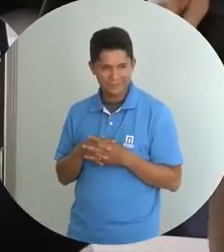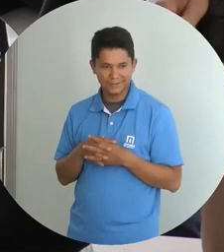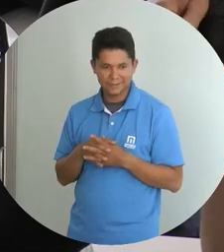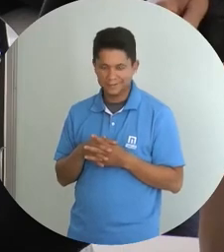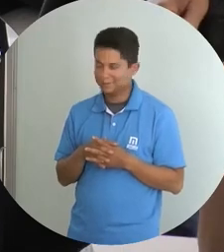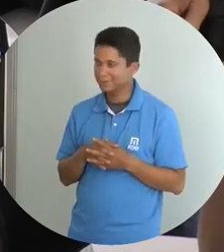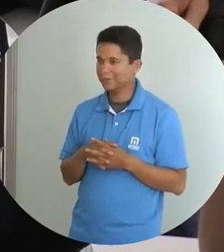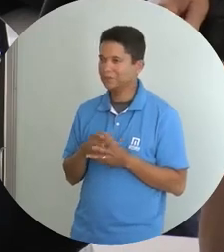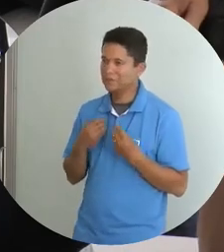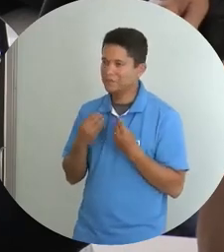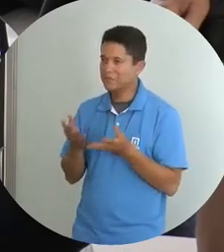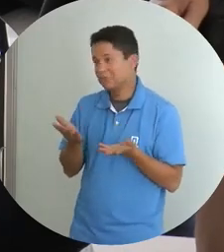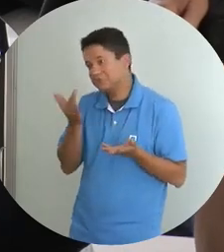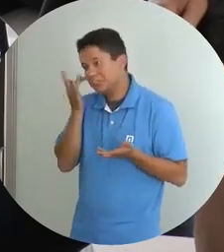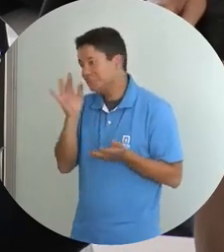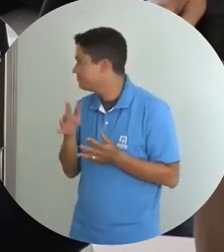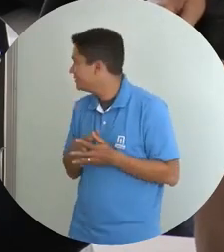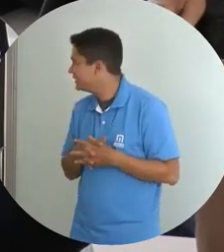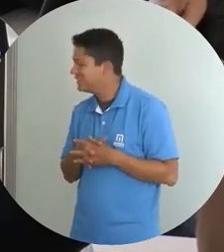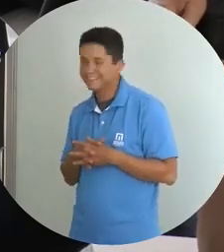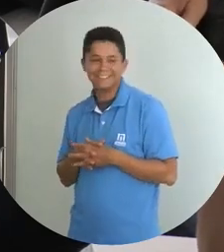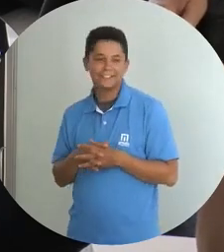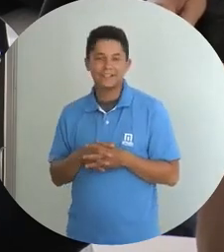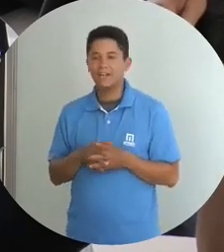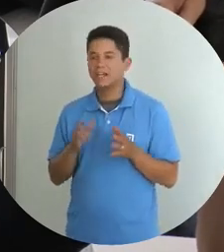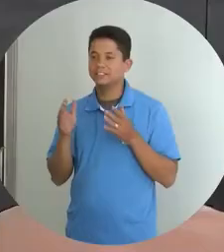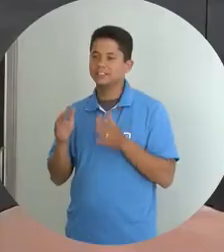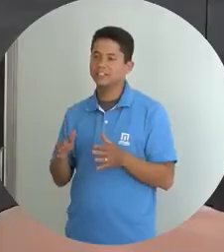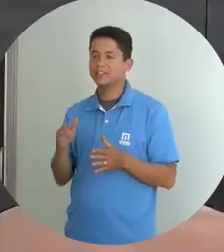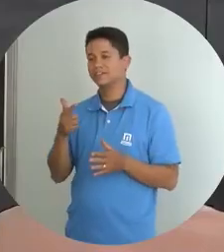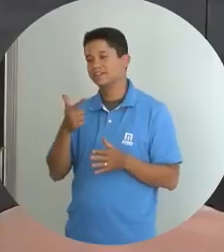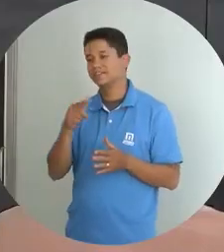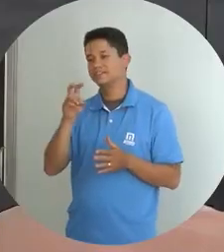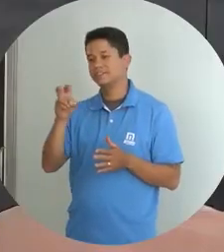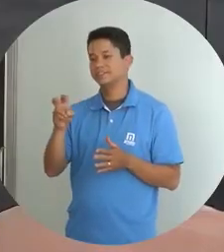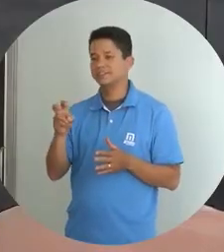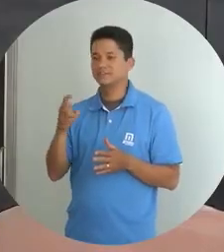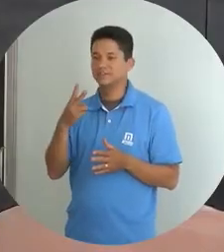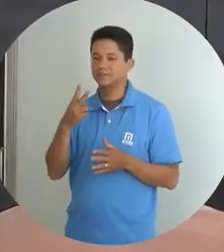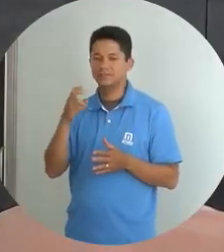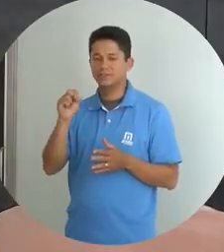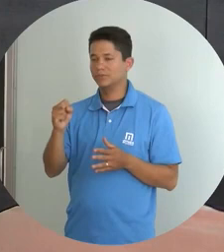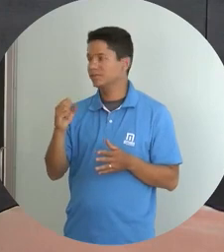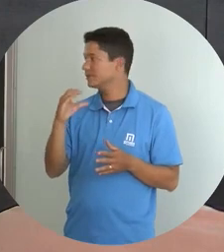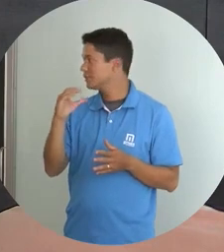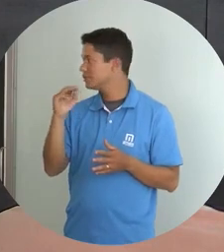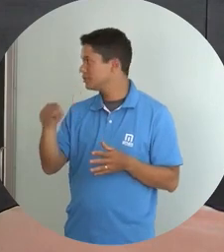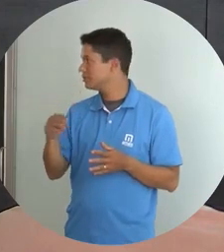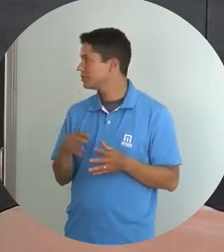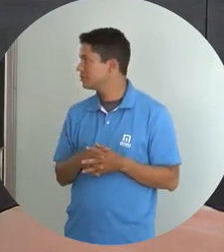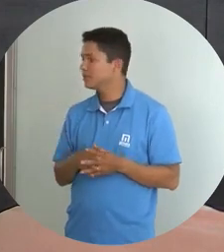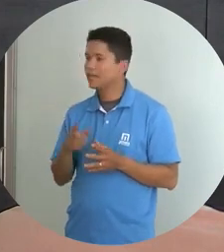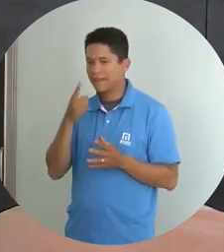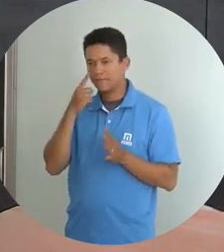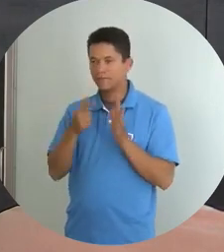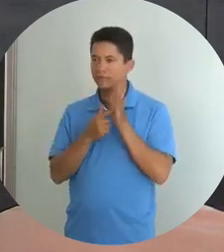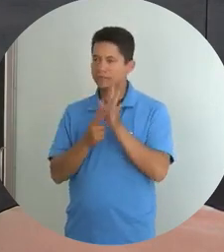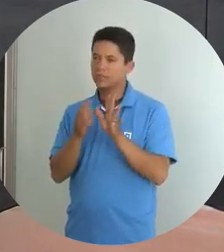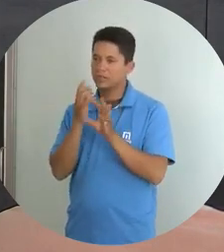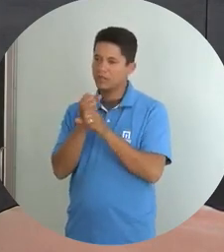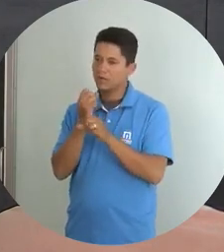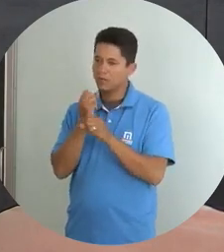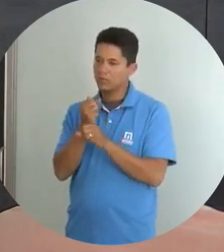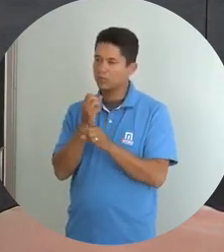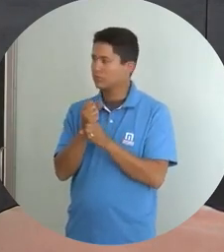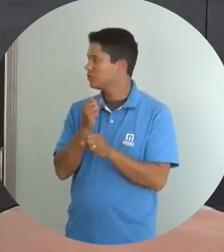dá? Chega-se da ordem de 25 a 28 centímetros. 28. Eu vou mostrar o cálculo certinho, que fica fácil da gente